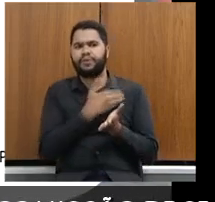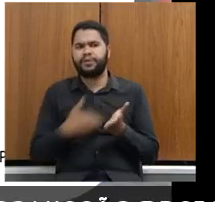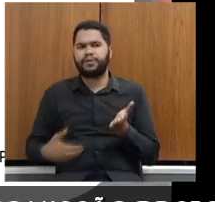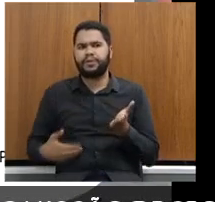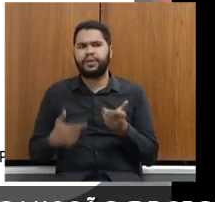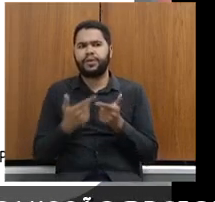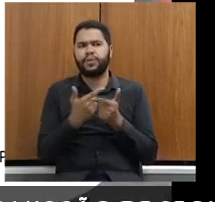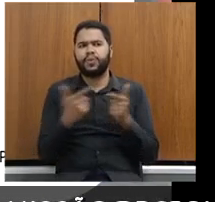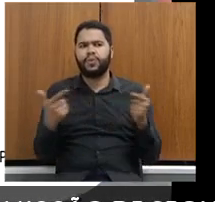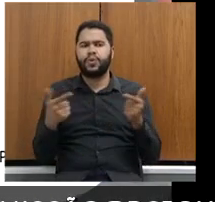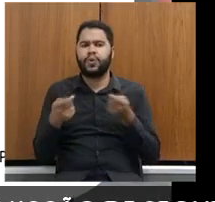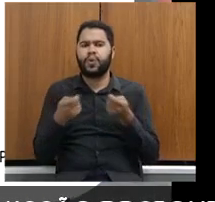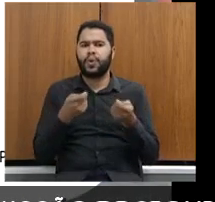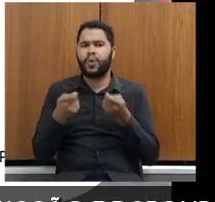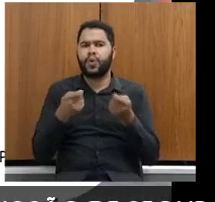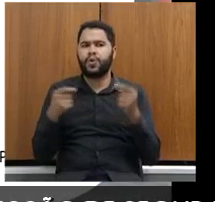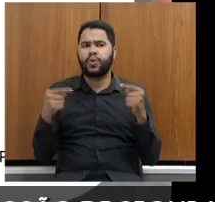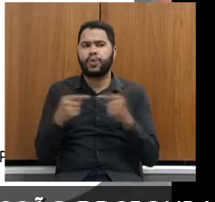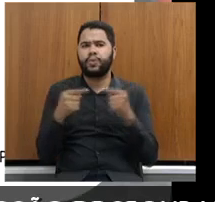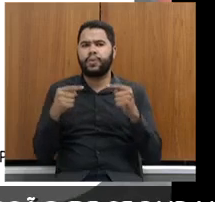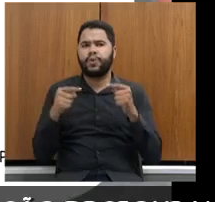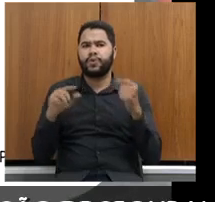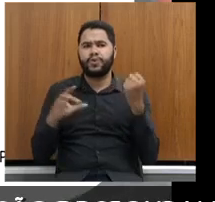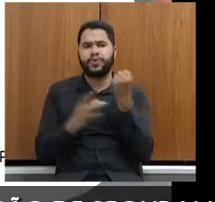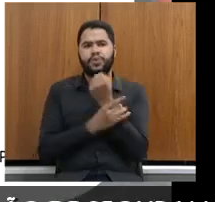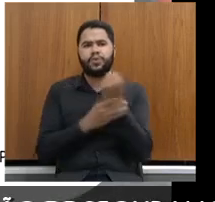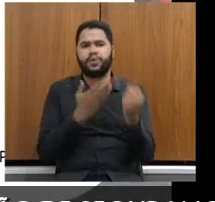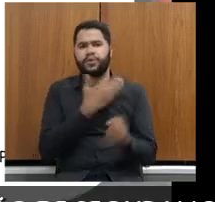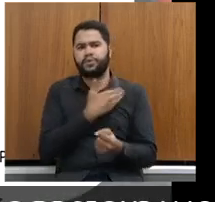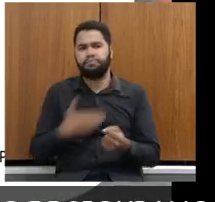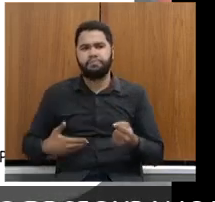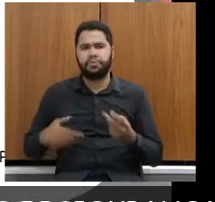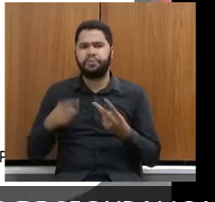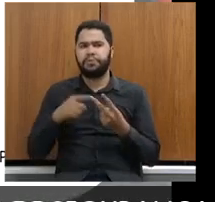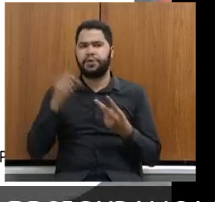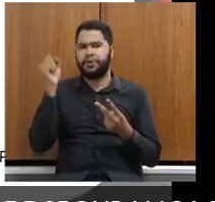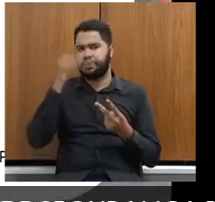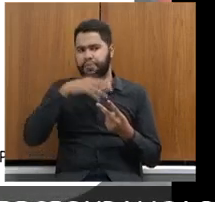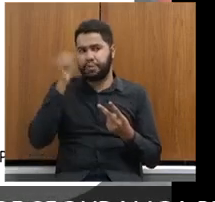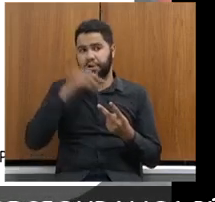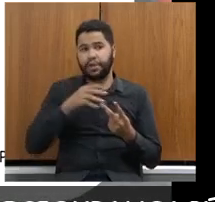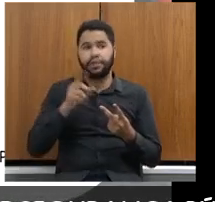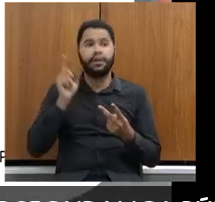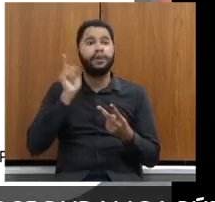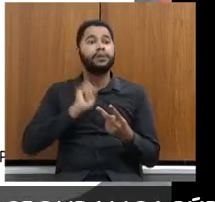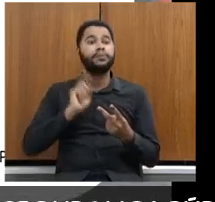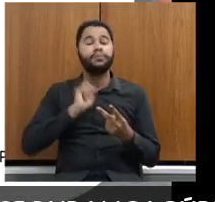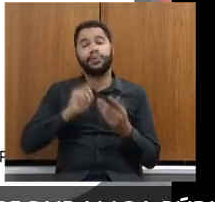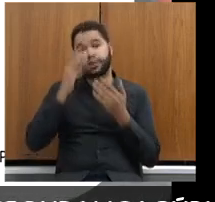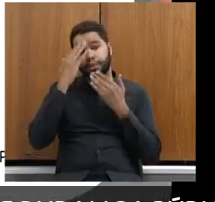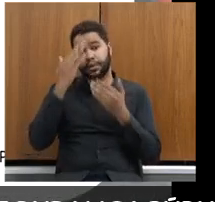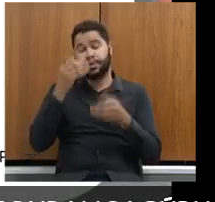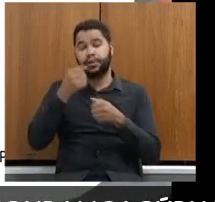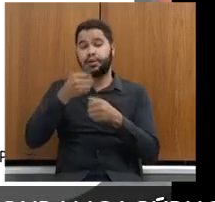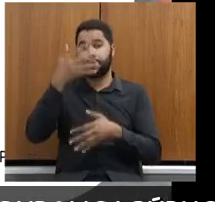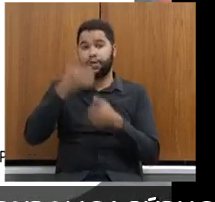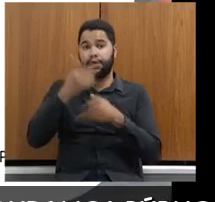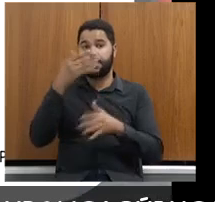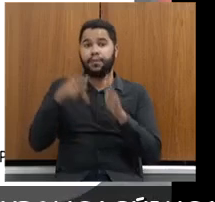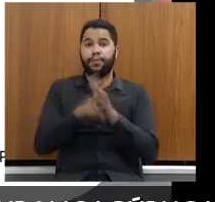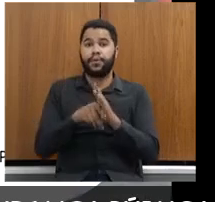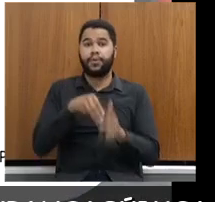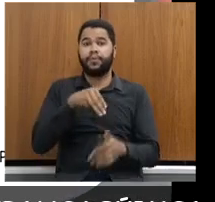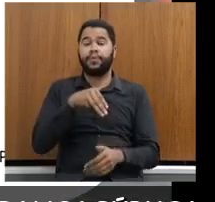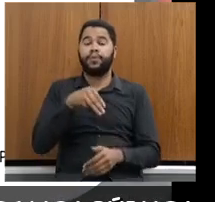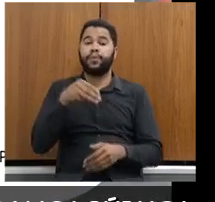você não tem a controle com relação à segurança pública com relação à violência em Minas graças a Deus por dados do Ministério da Justiça